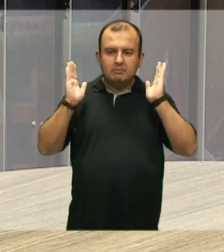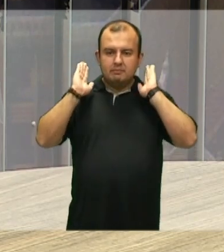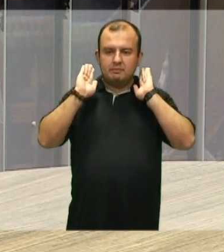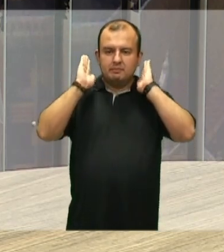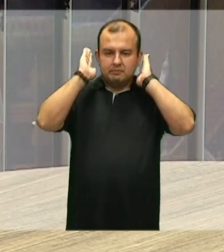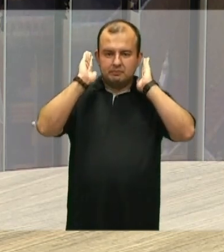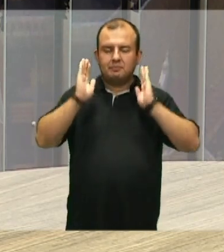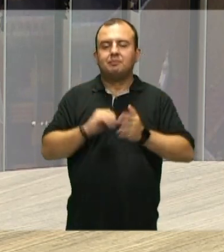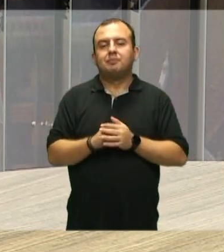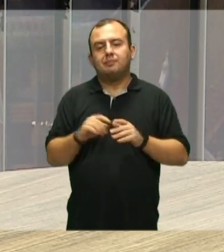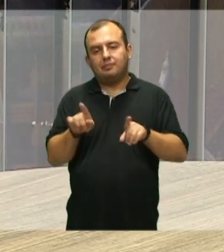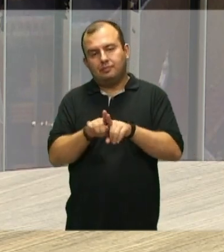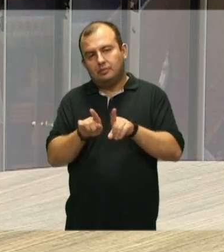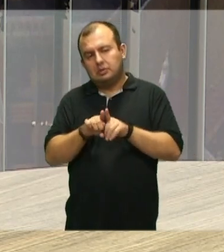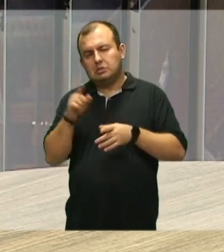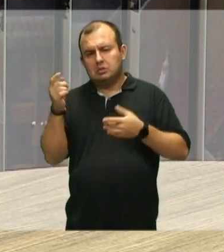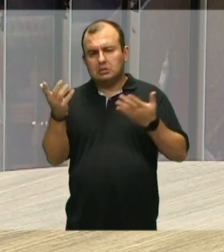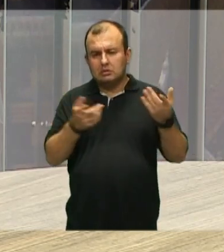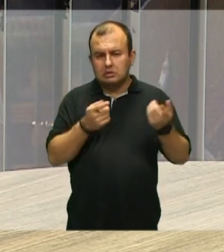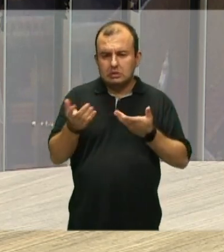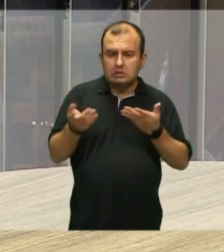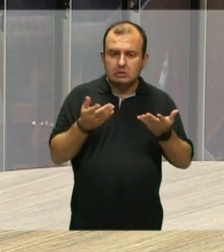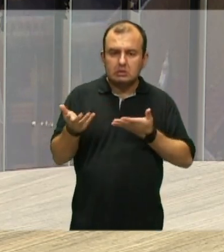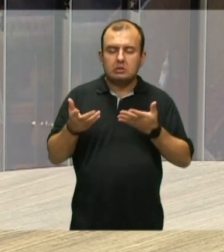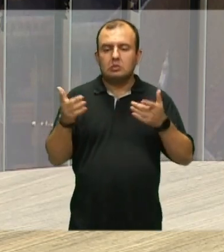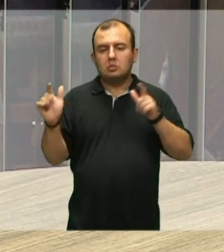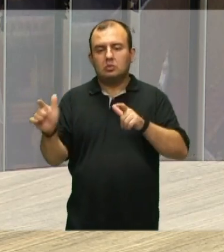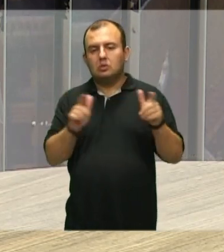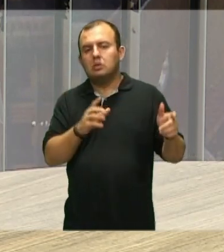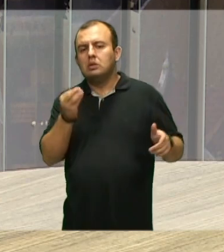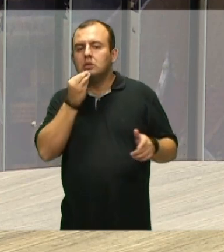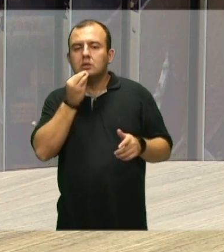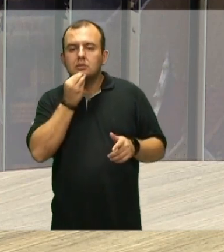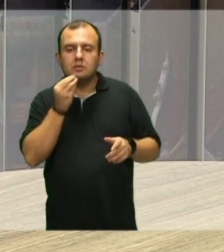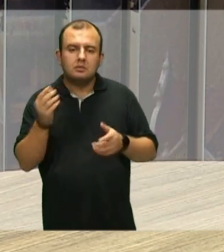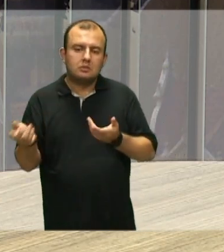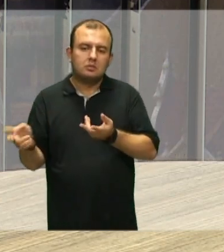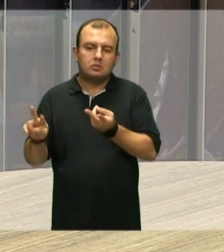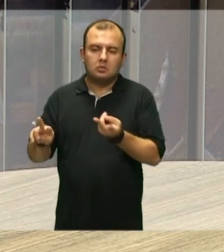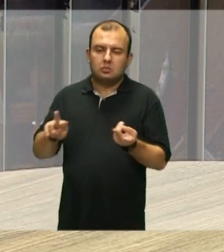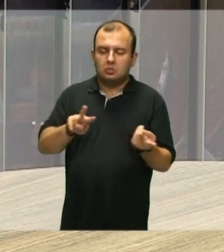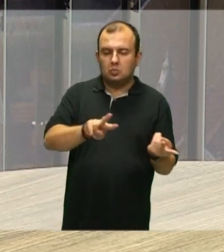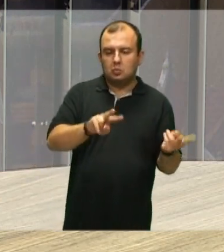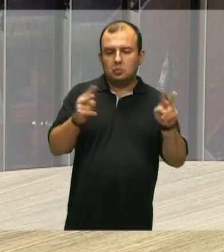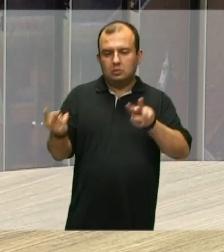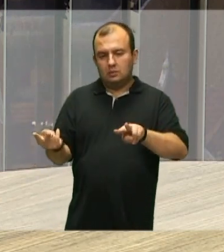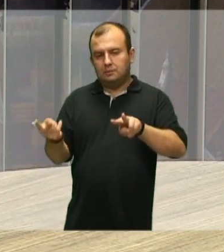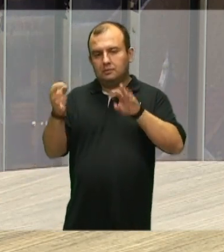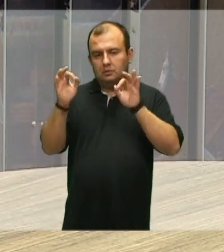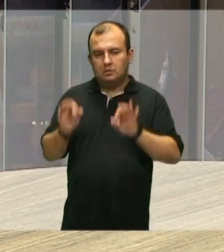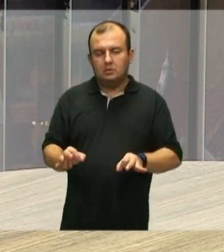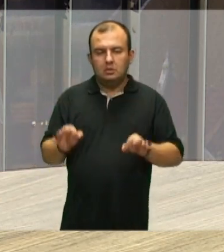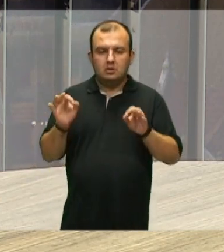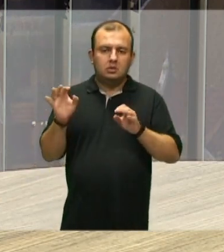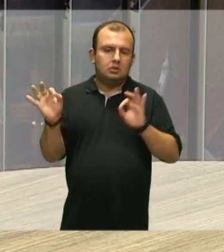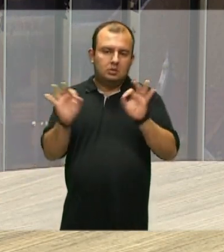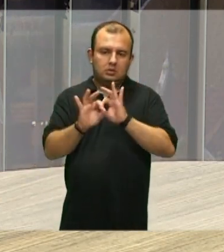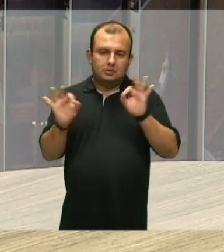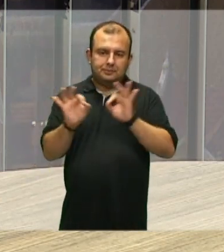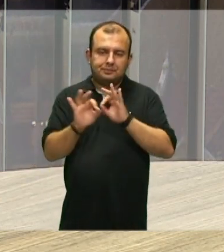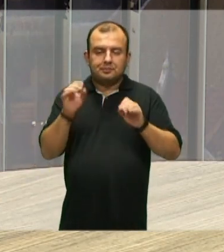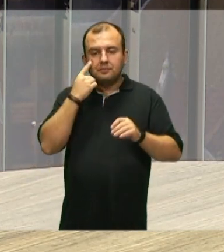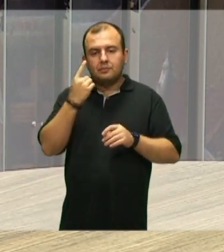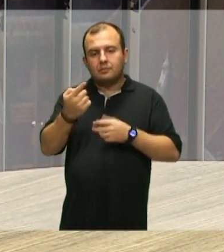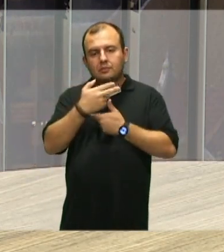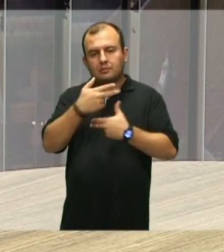e que está lidando com esses elementos em cena. É óbvio que a gente não fez uma transposição literal, assim, da vida da obra. A gente se inspirou vendo